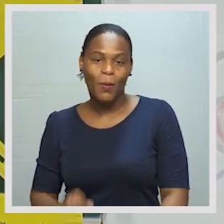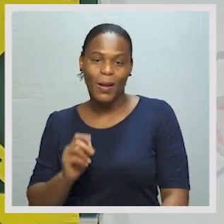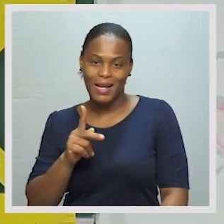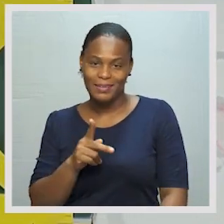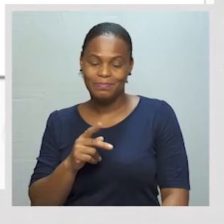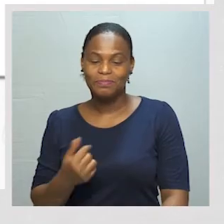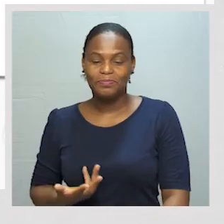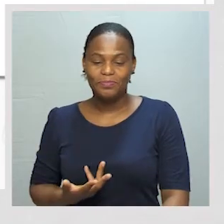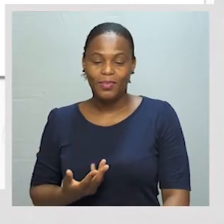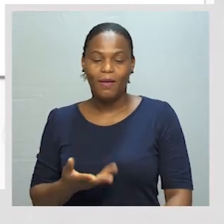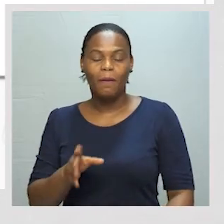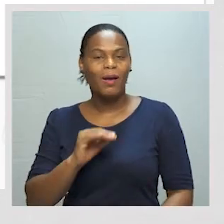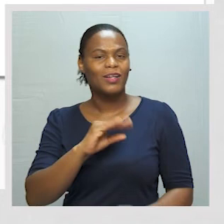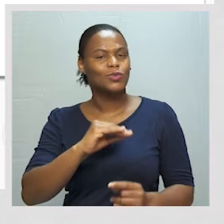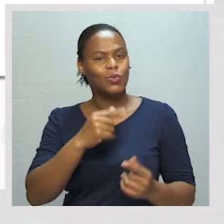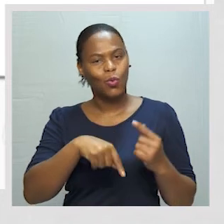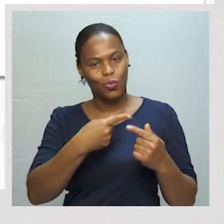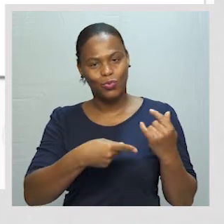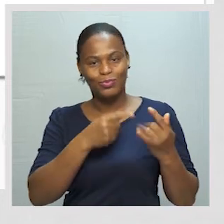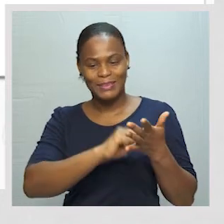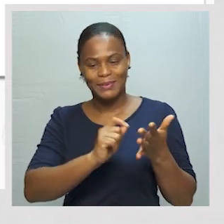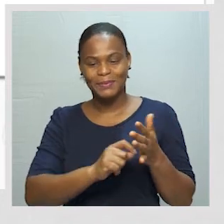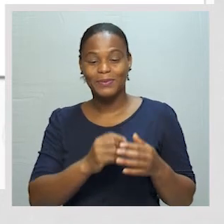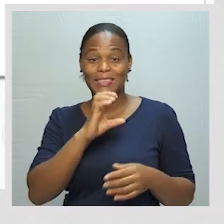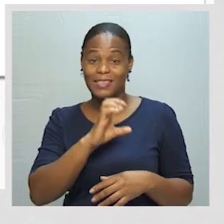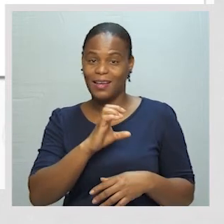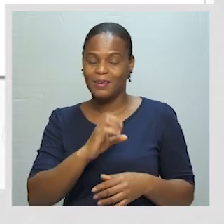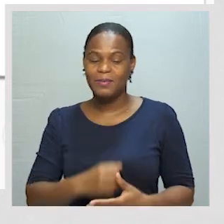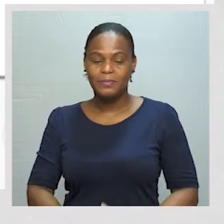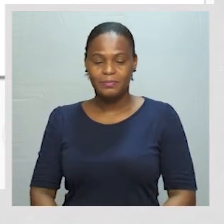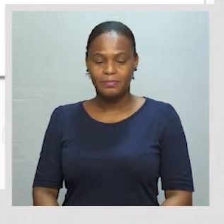Ok, então, mais um, só mais um. A linha C.